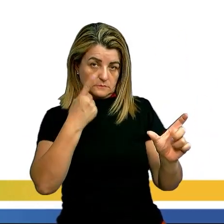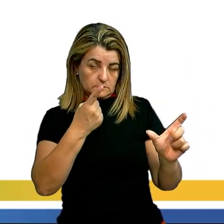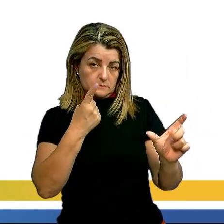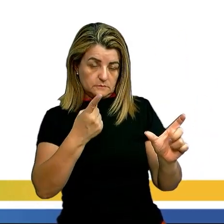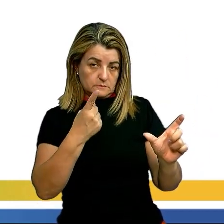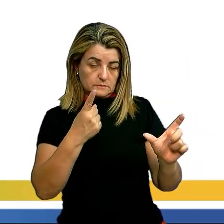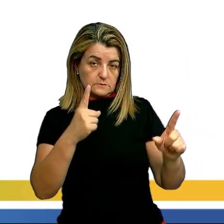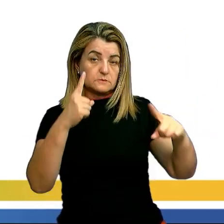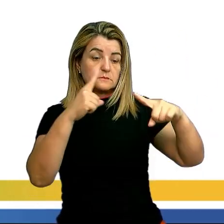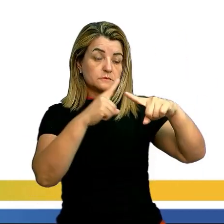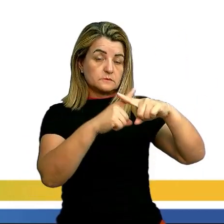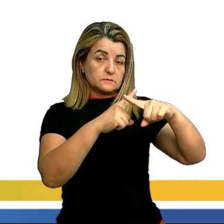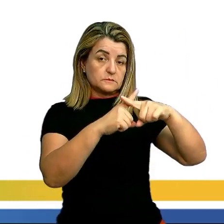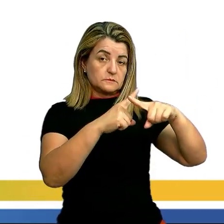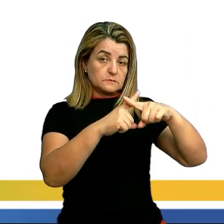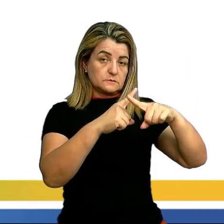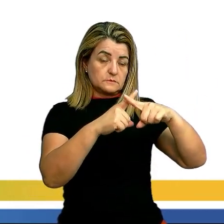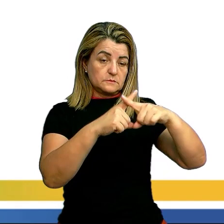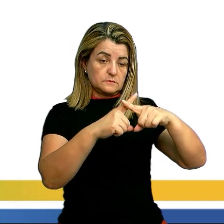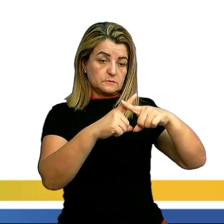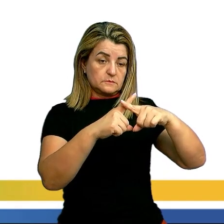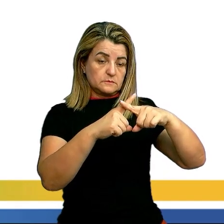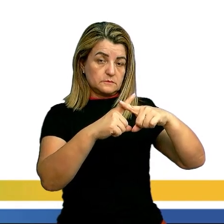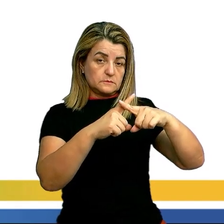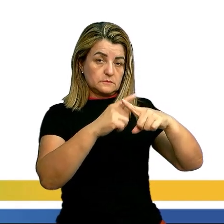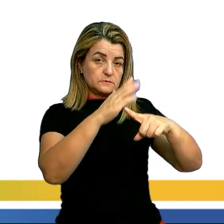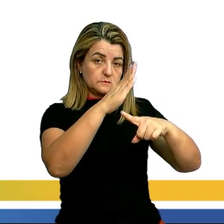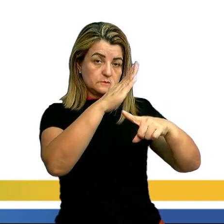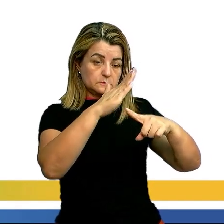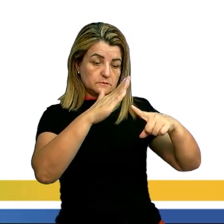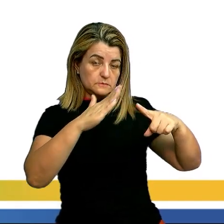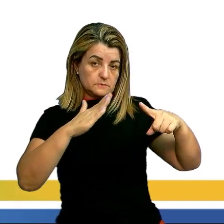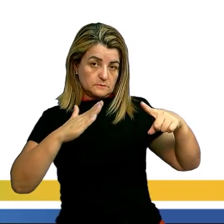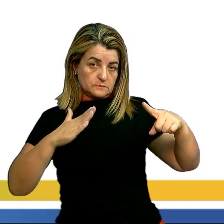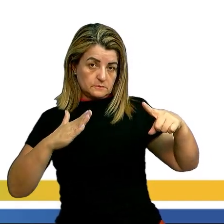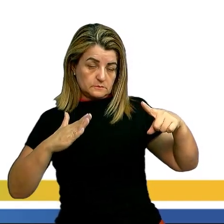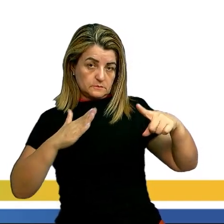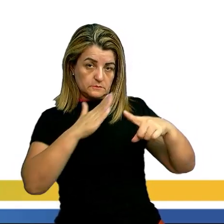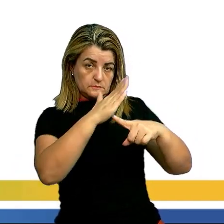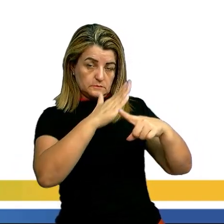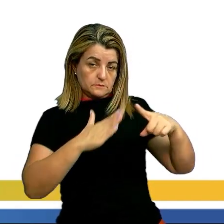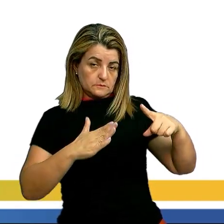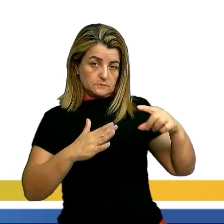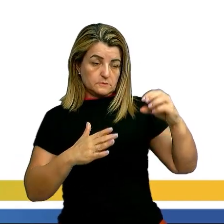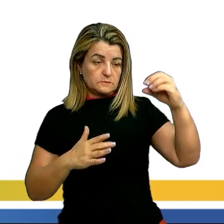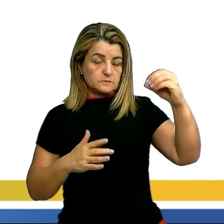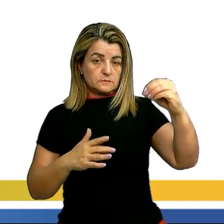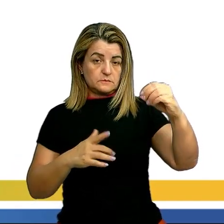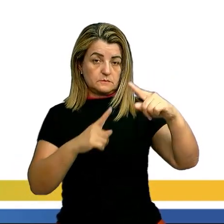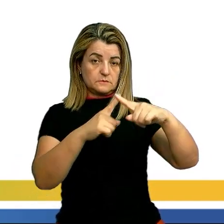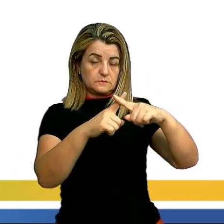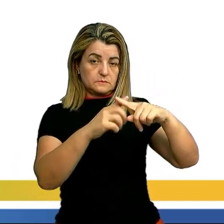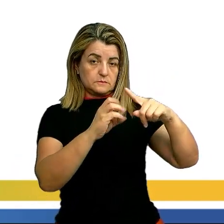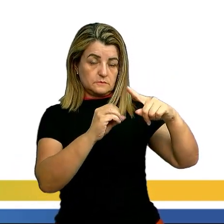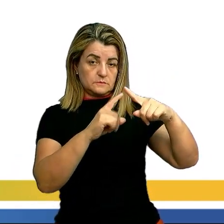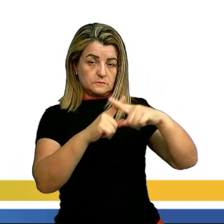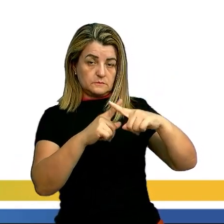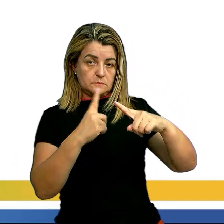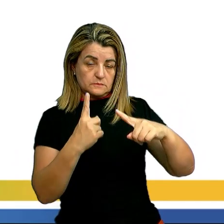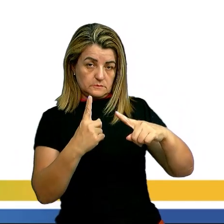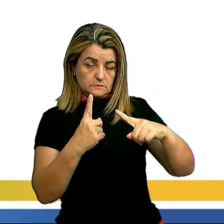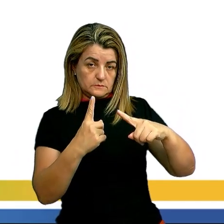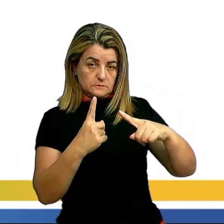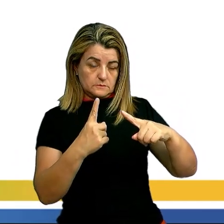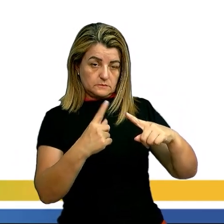que multiplicar em diagonal. No caso, eu vou multiplicar 0 vezes 0 vezes 1,